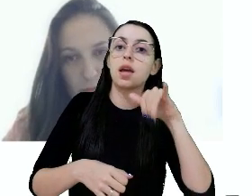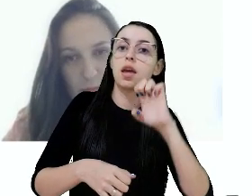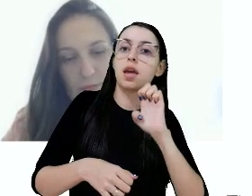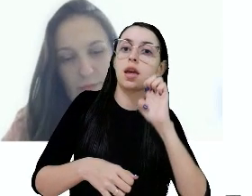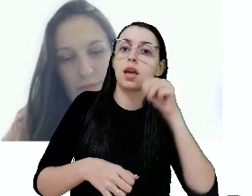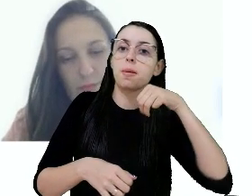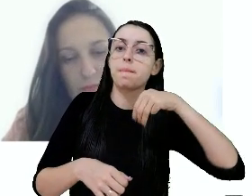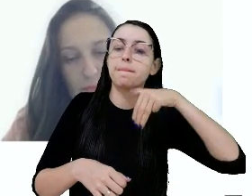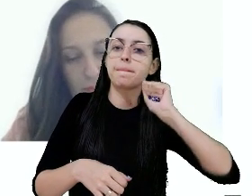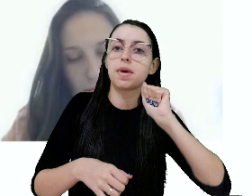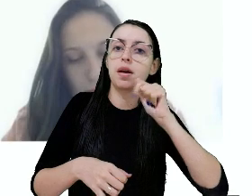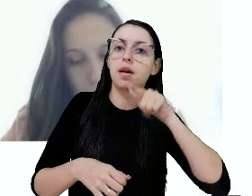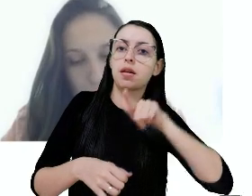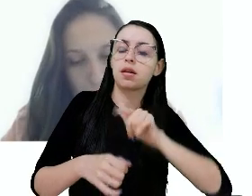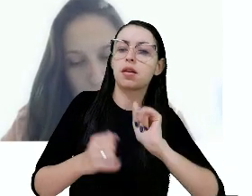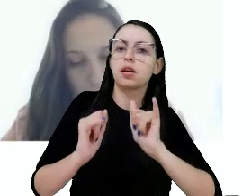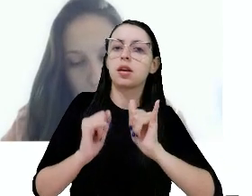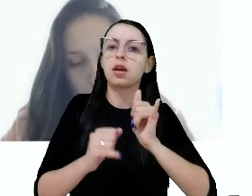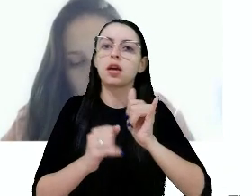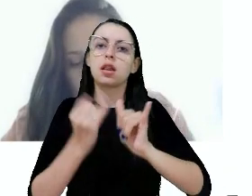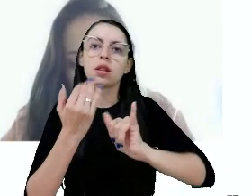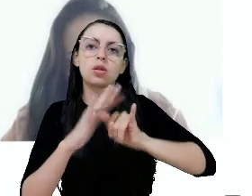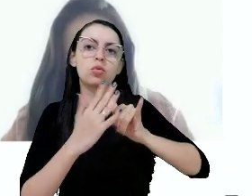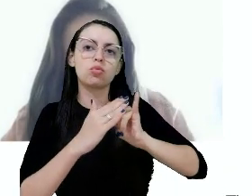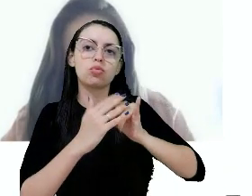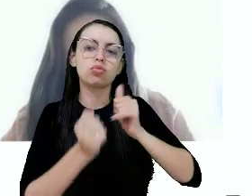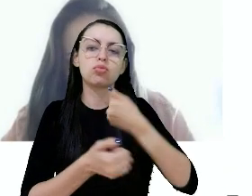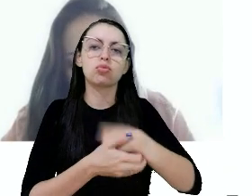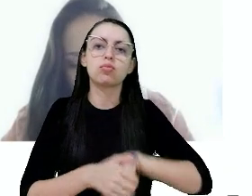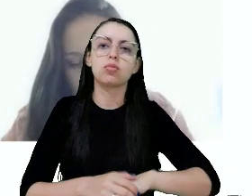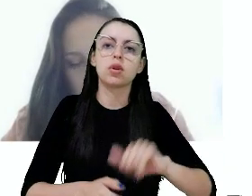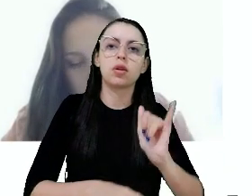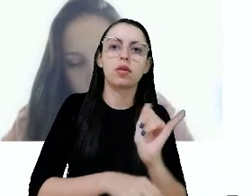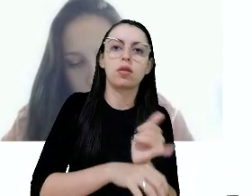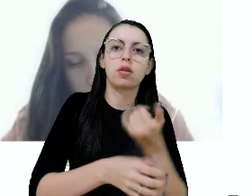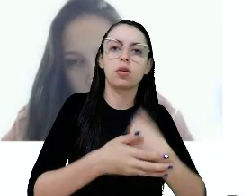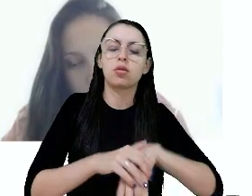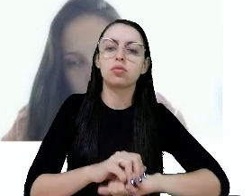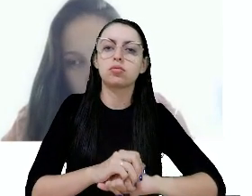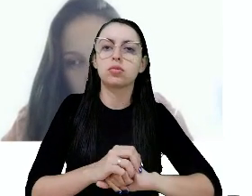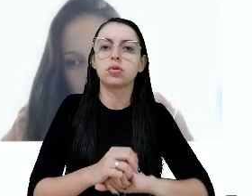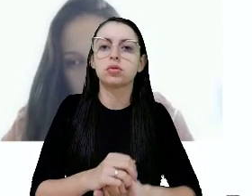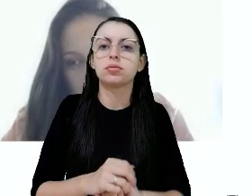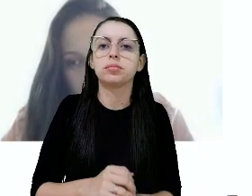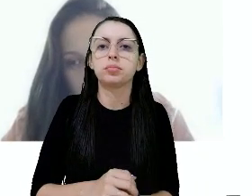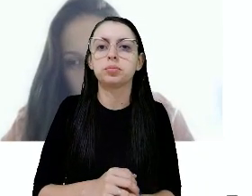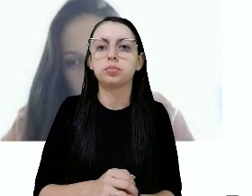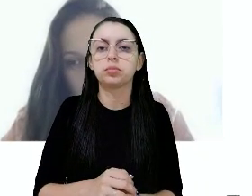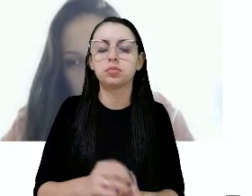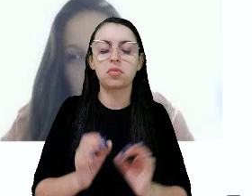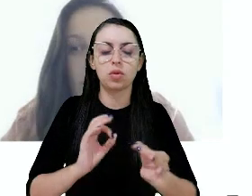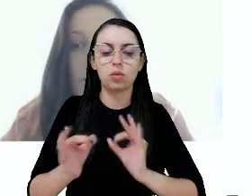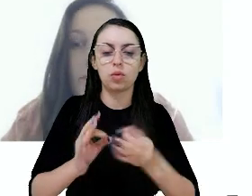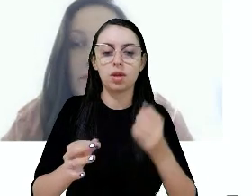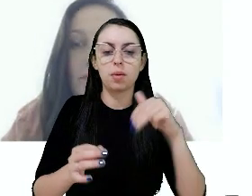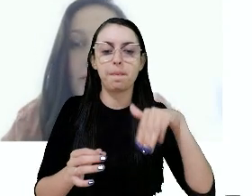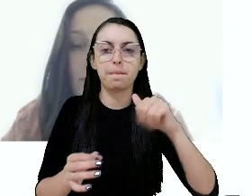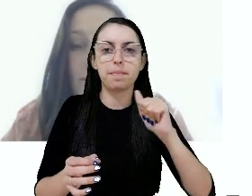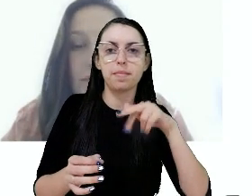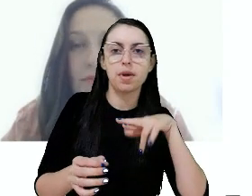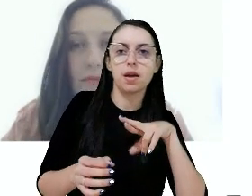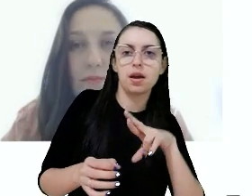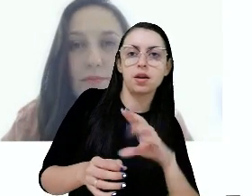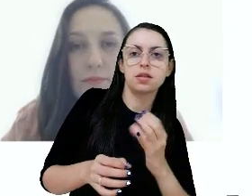no YouTube. E este evento é uma coordenação da Márcia Panunzio,